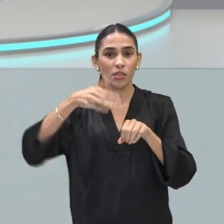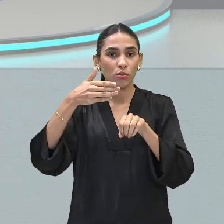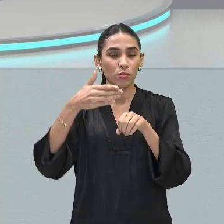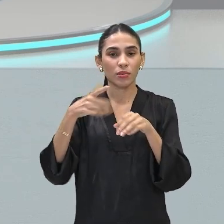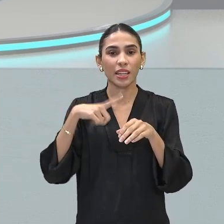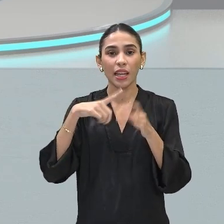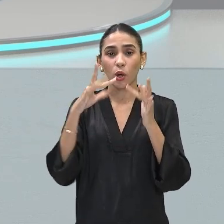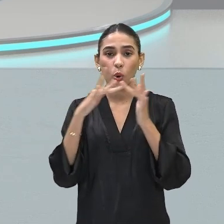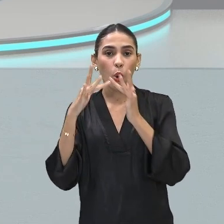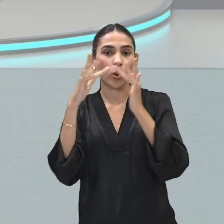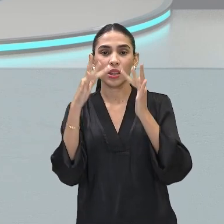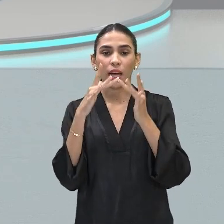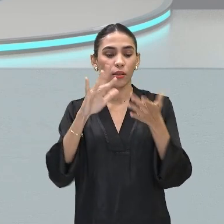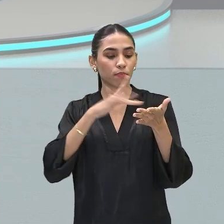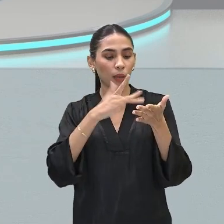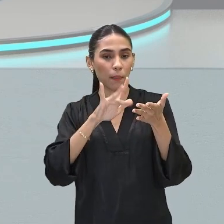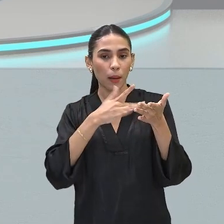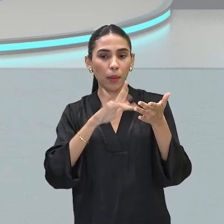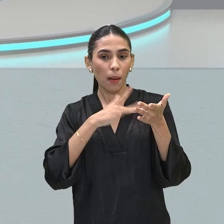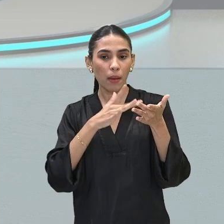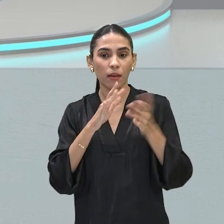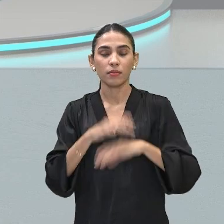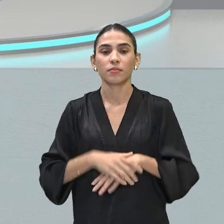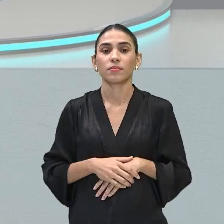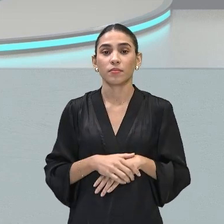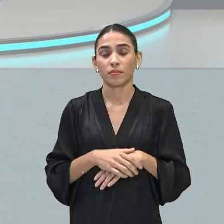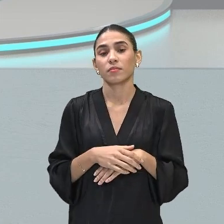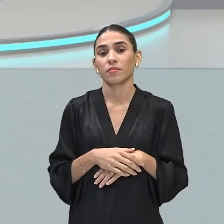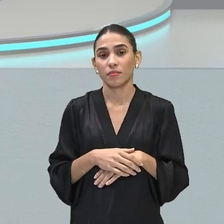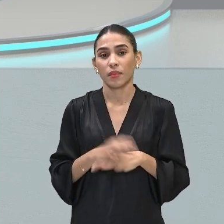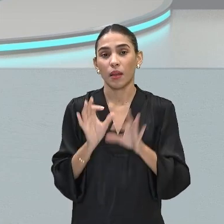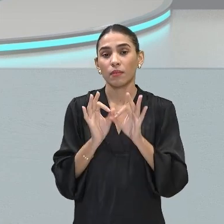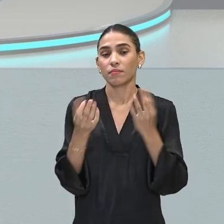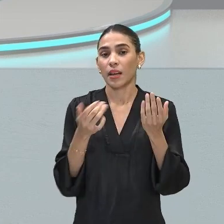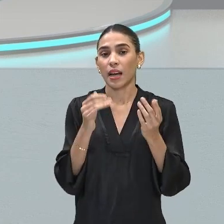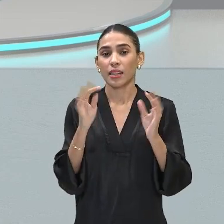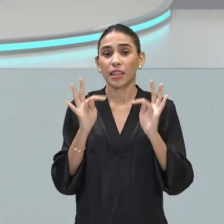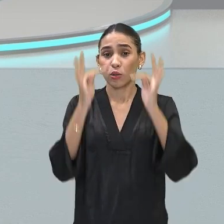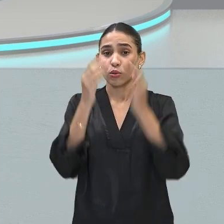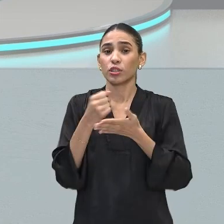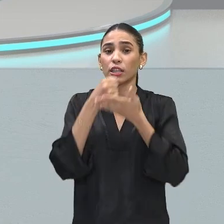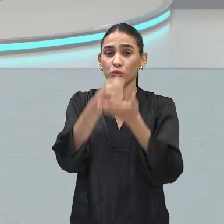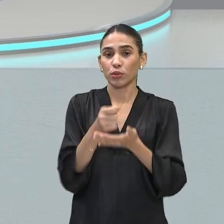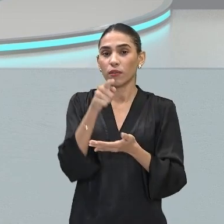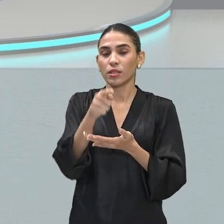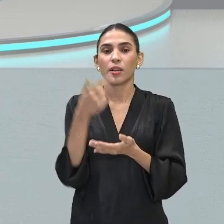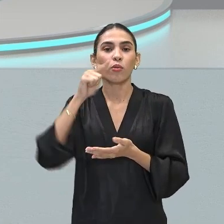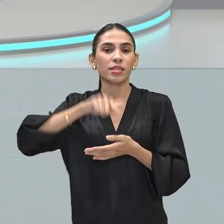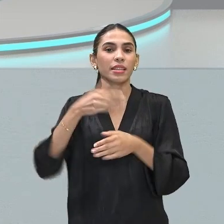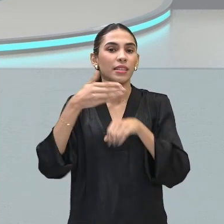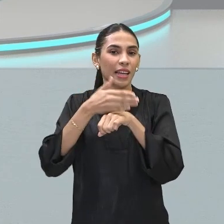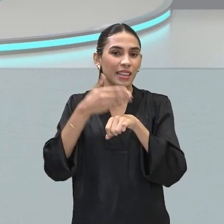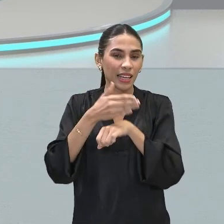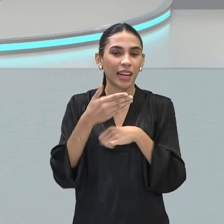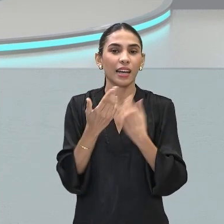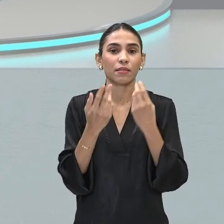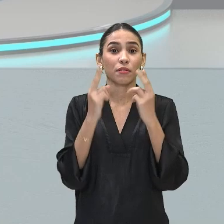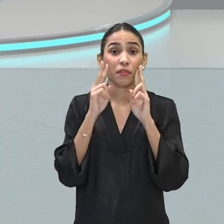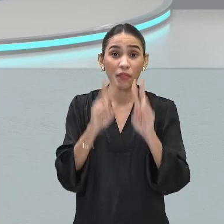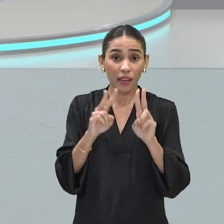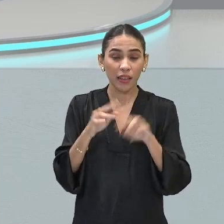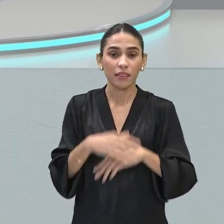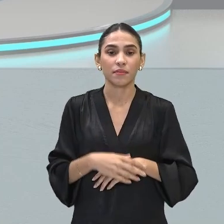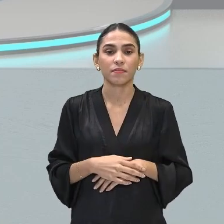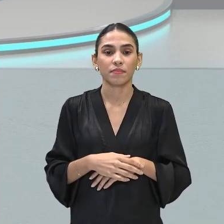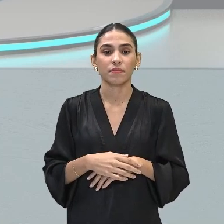o que a gente falou da tecnologia encurtando as distâncias. Quando que a gente imaginou que a gente, à distância,